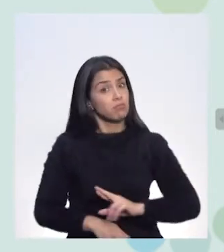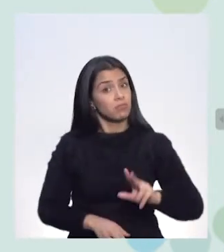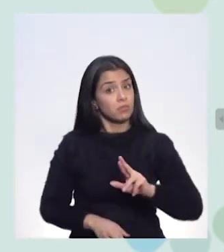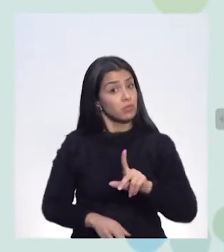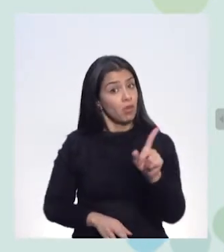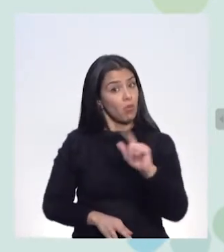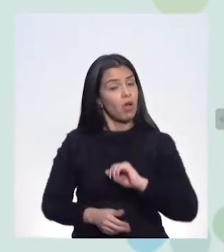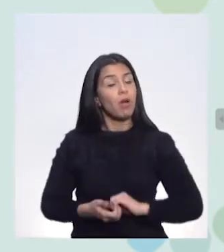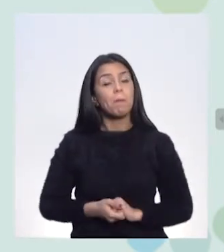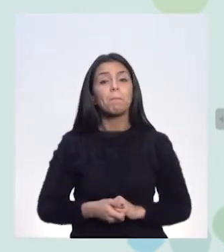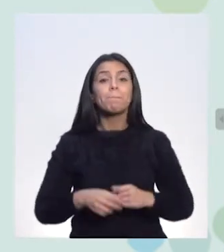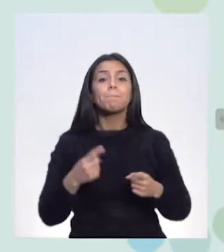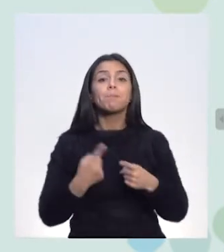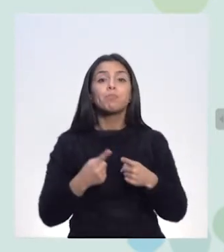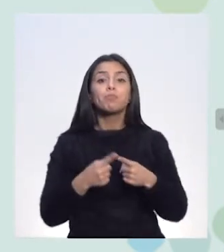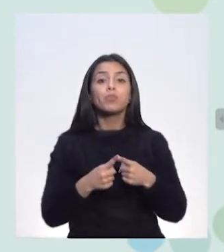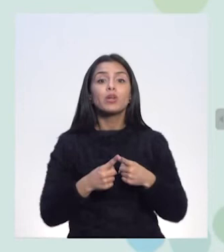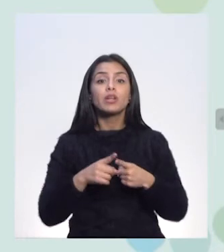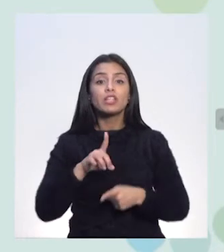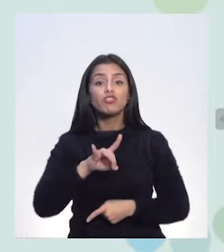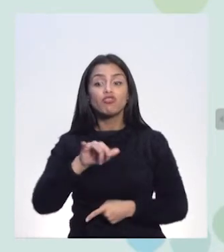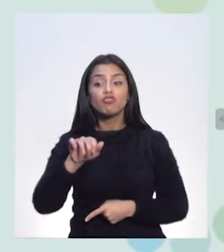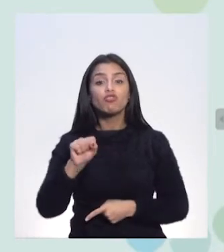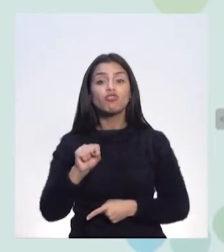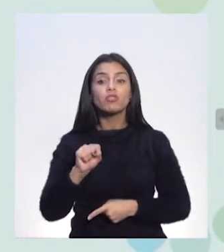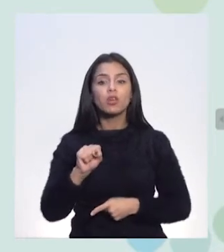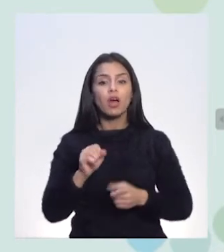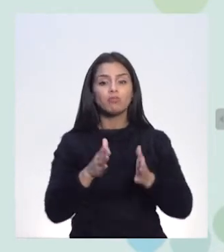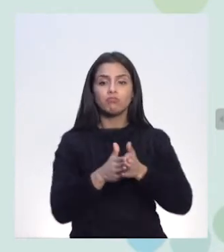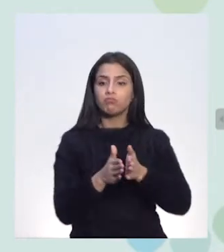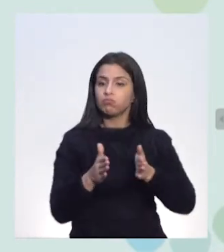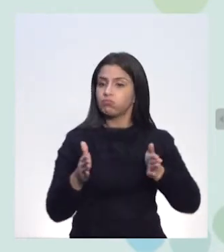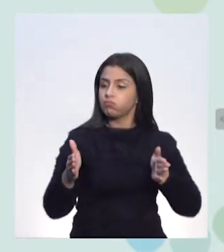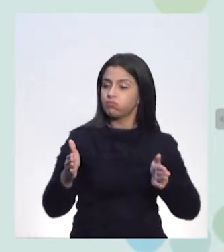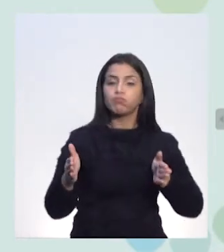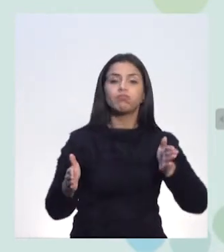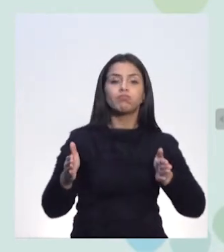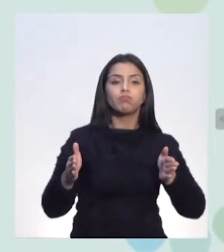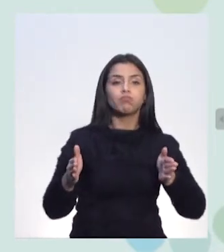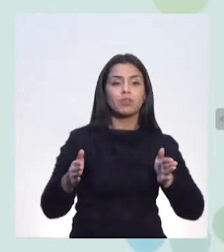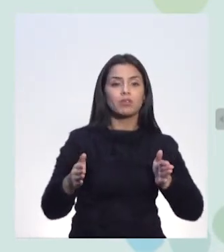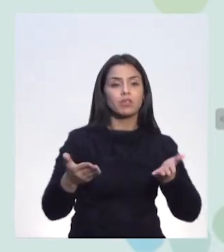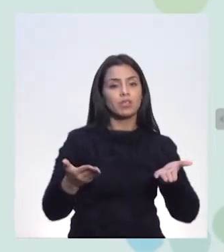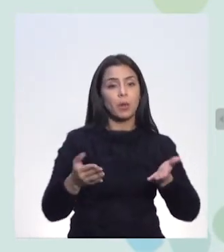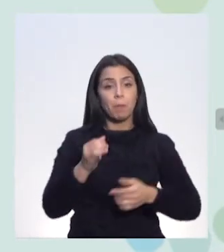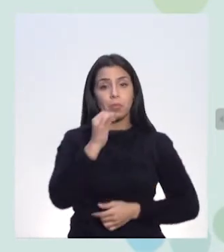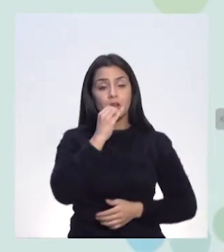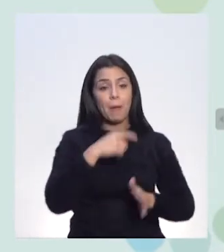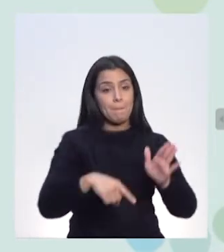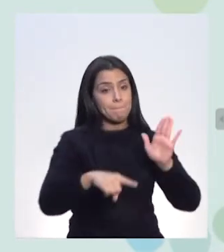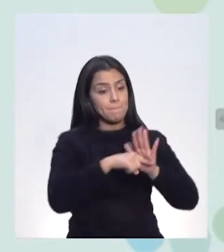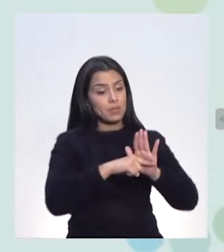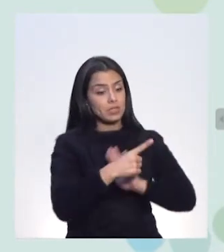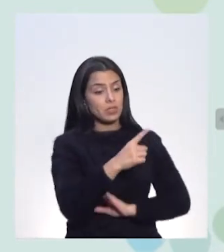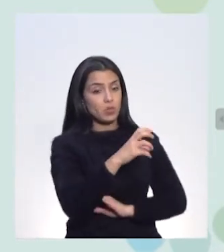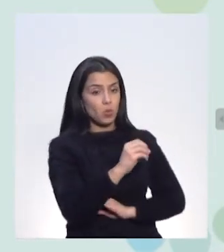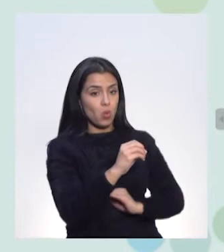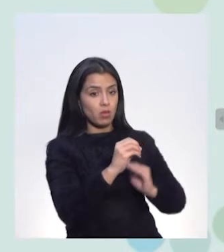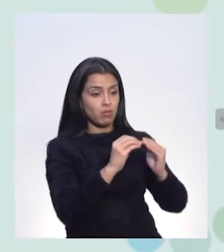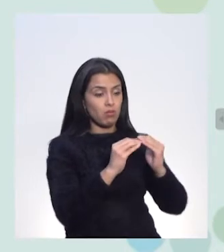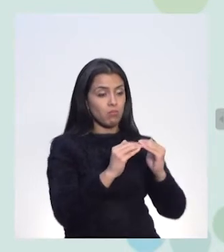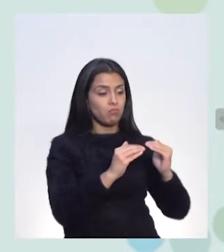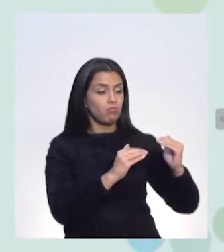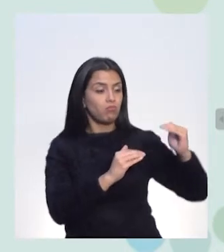mesmo, porque menos 150 em módulo é maior do que 110.